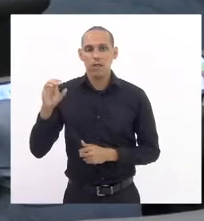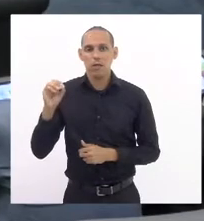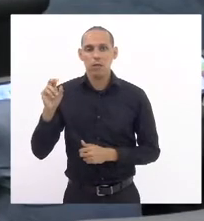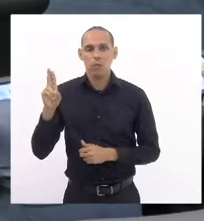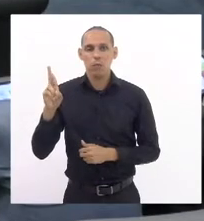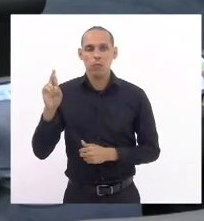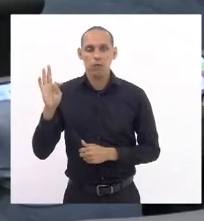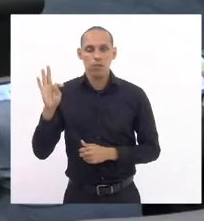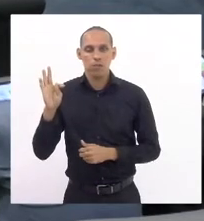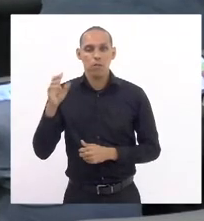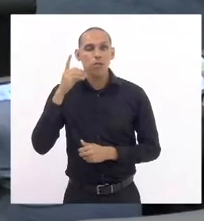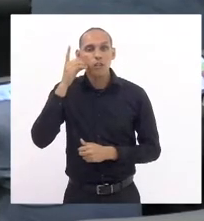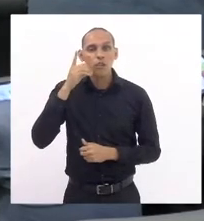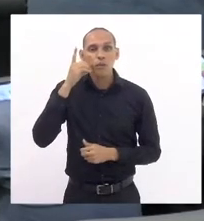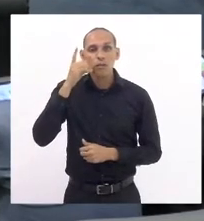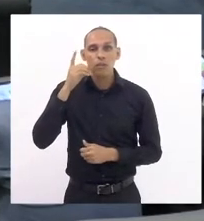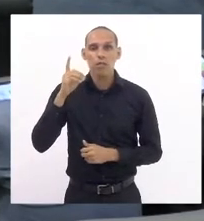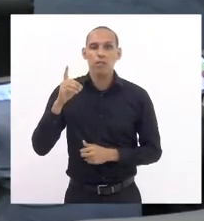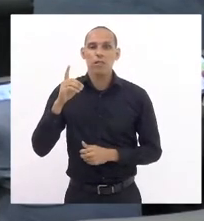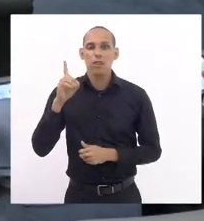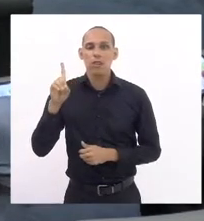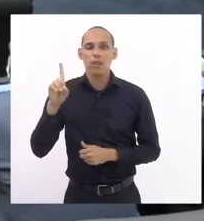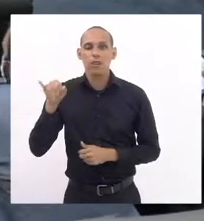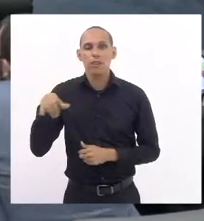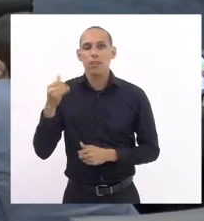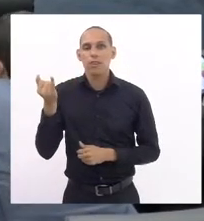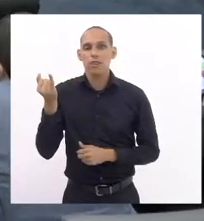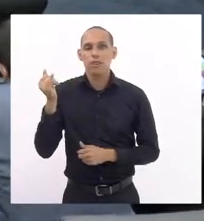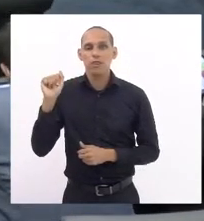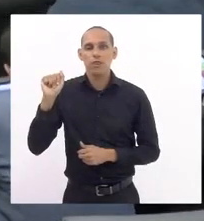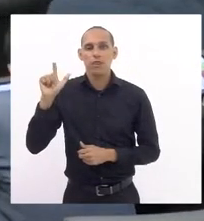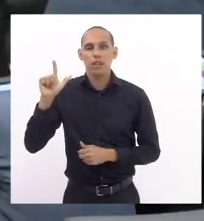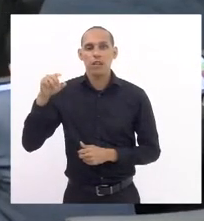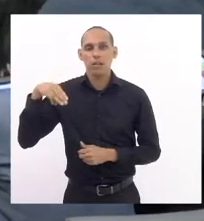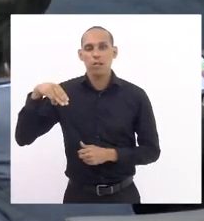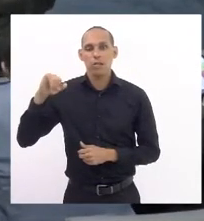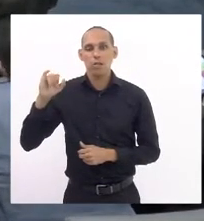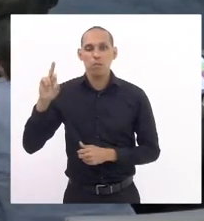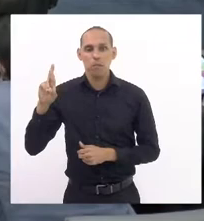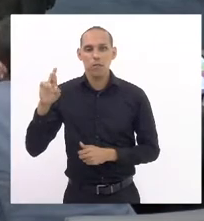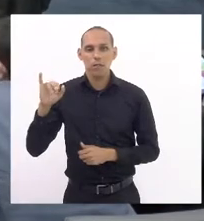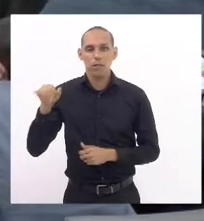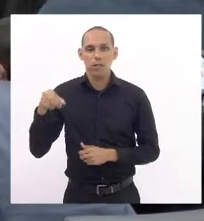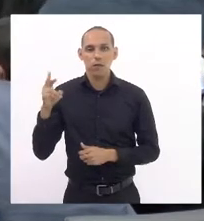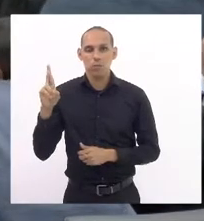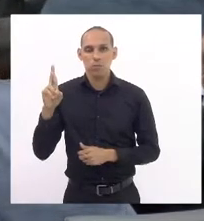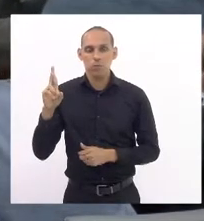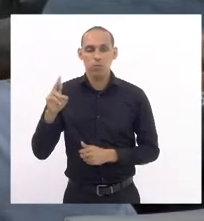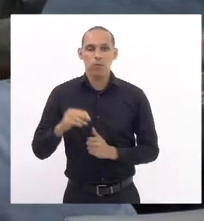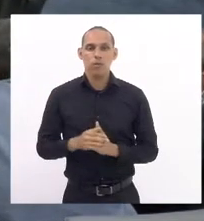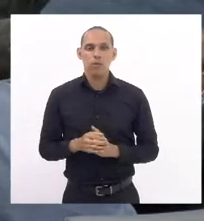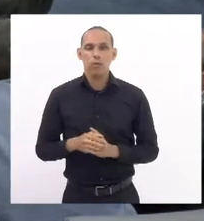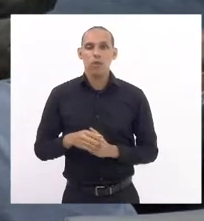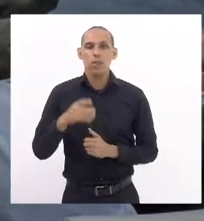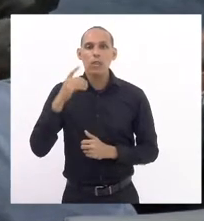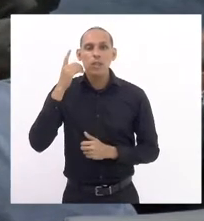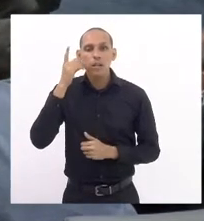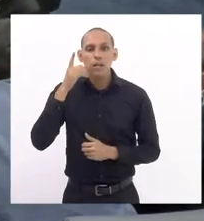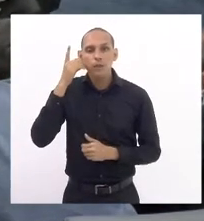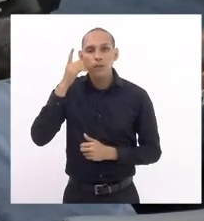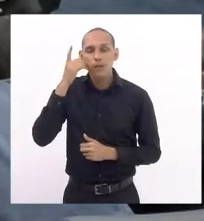Bittencourt, deputado Jalmir Júnior, deputado Jalmir Júnior, deputado Jari,